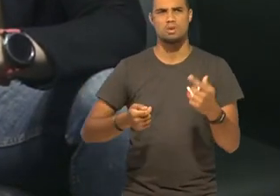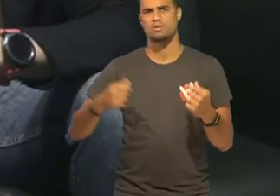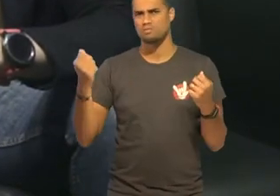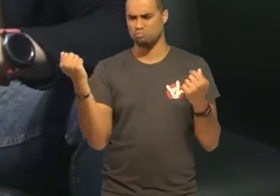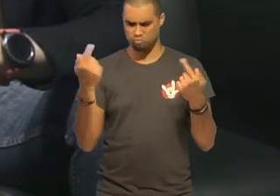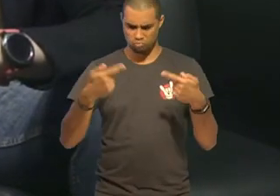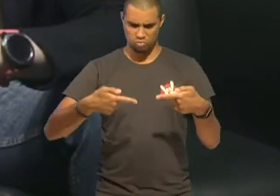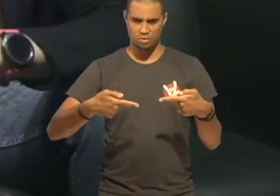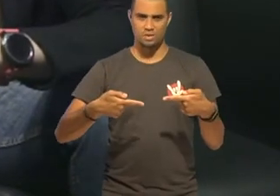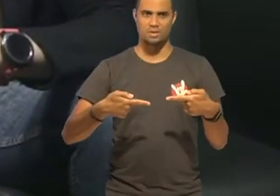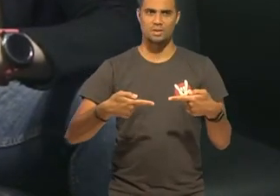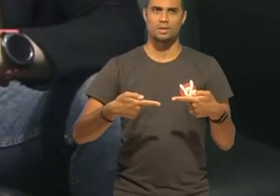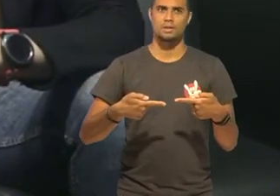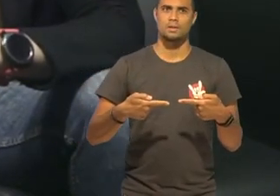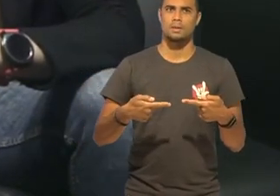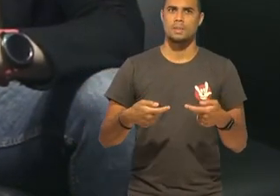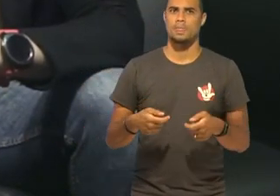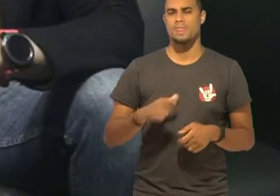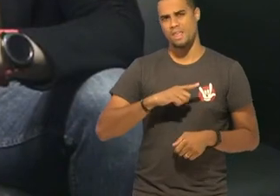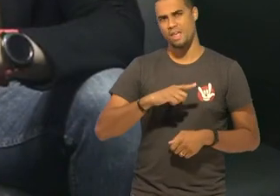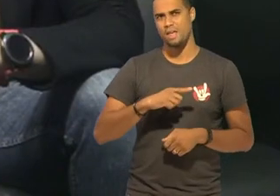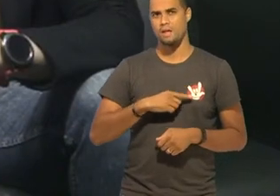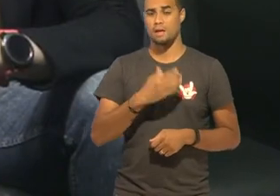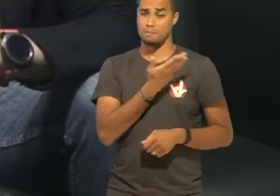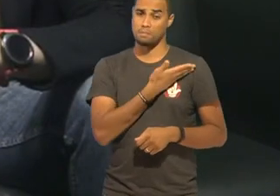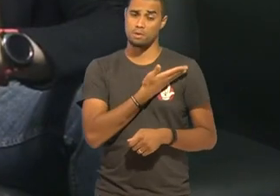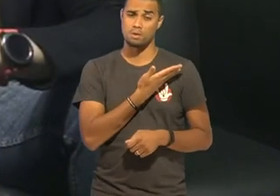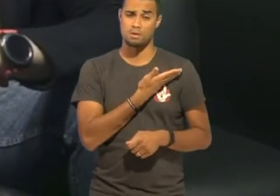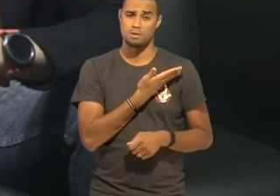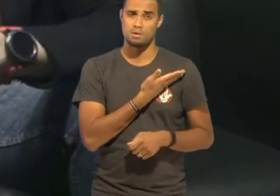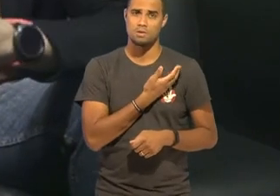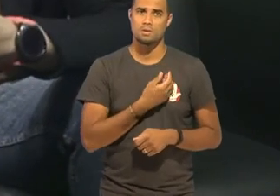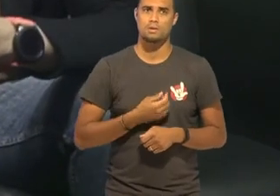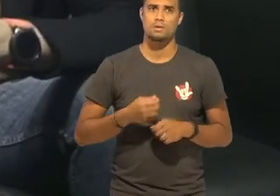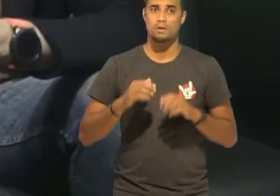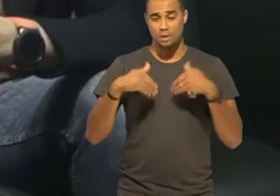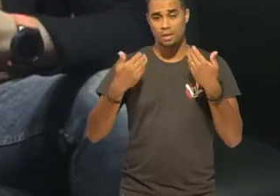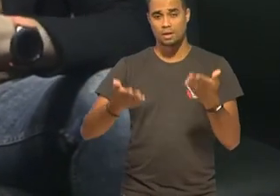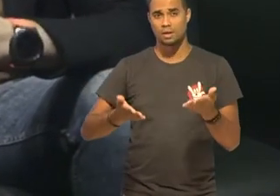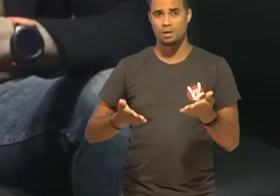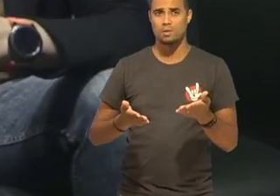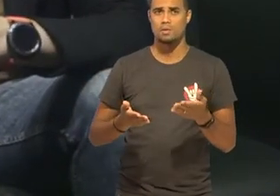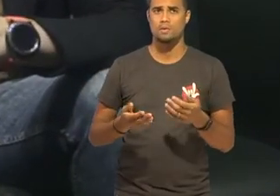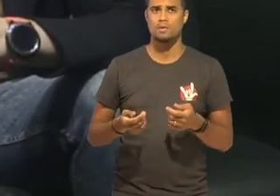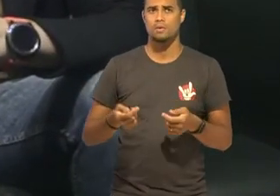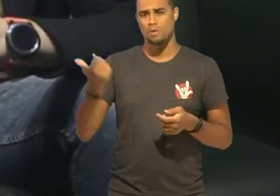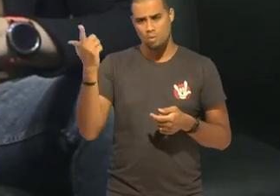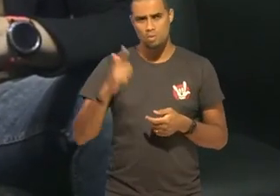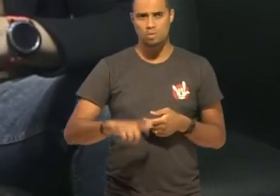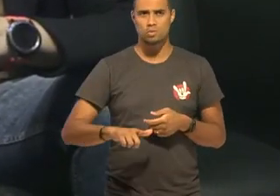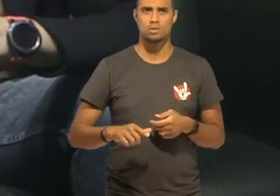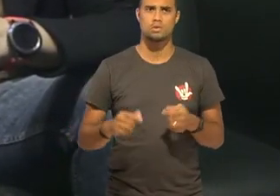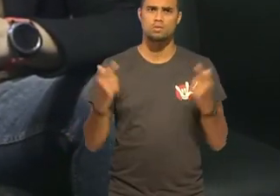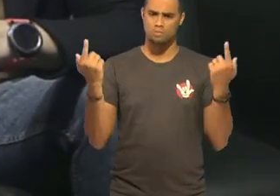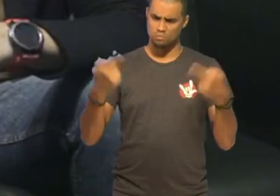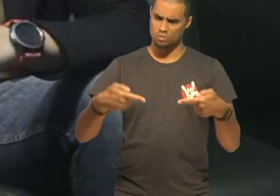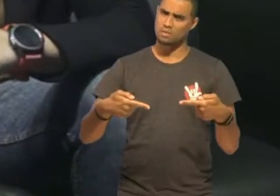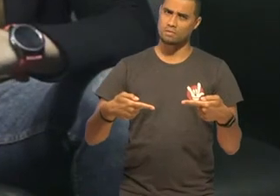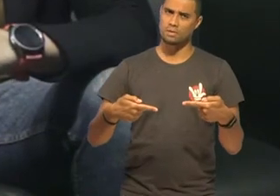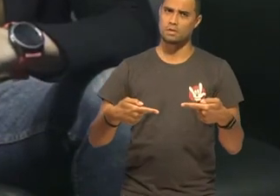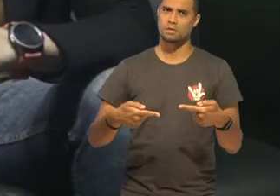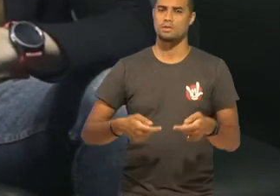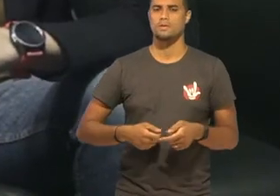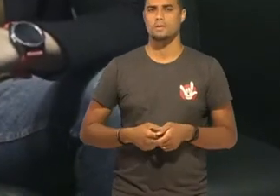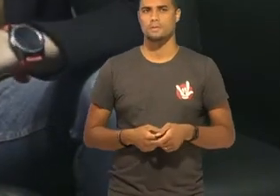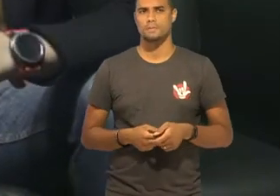famosos challenges, não é? Então a gente quer lançar o desafio para você. Se você tem feito, se já